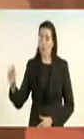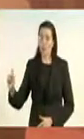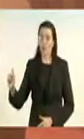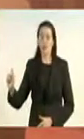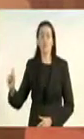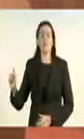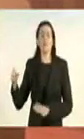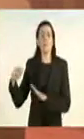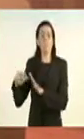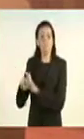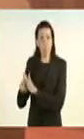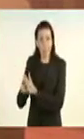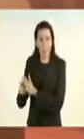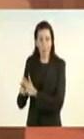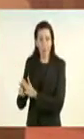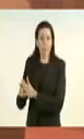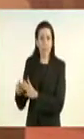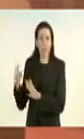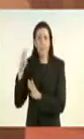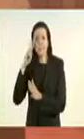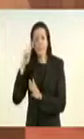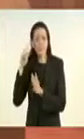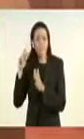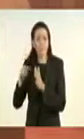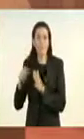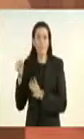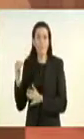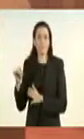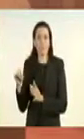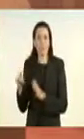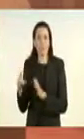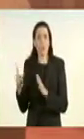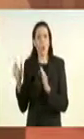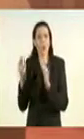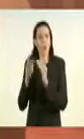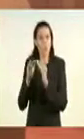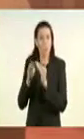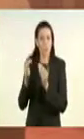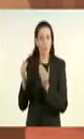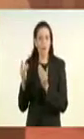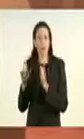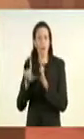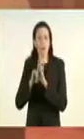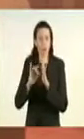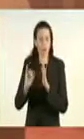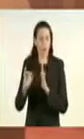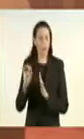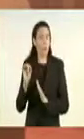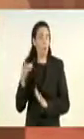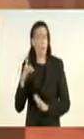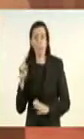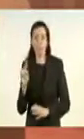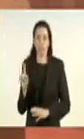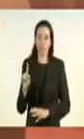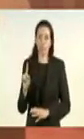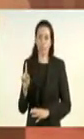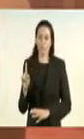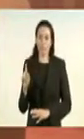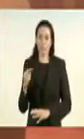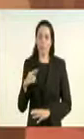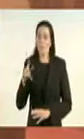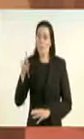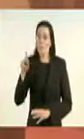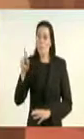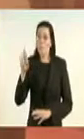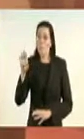de orientação. As notas taquigráficas estão aí, Vossa Excelência pode consultar depois. Certo. O precedente a que me fiz referência foi a consulta que